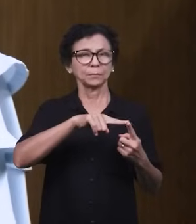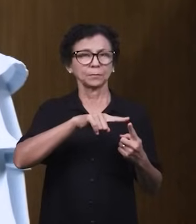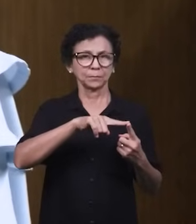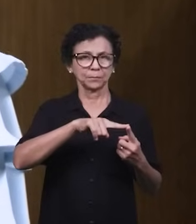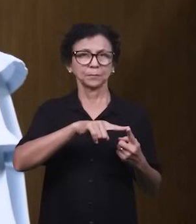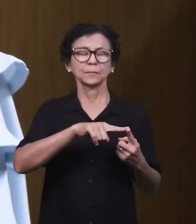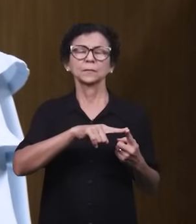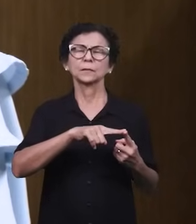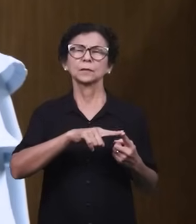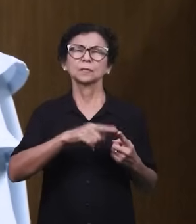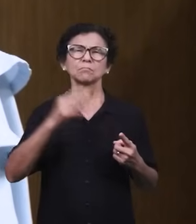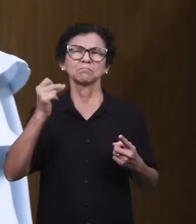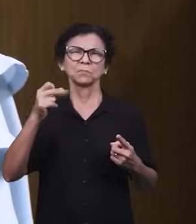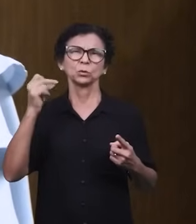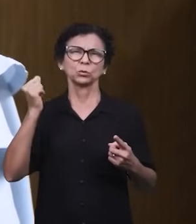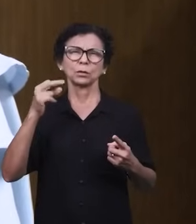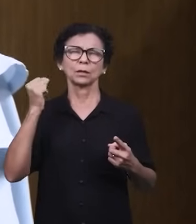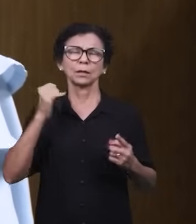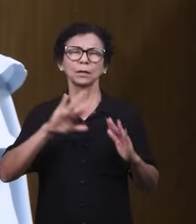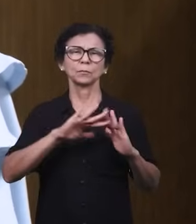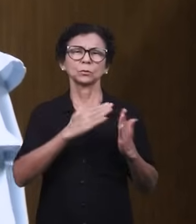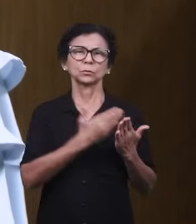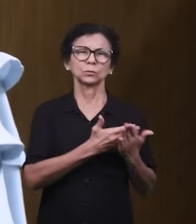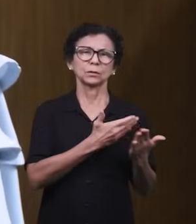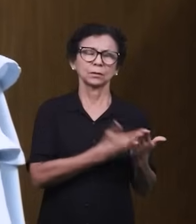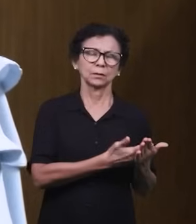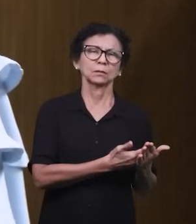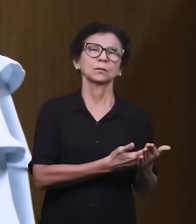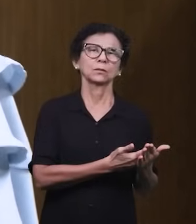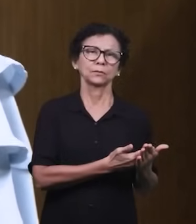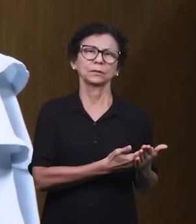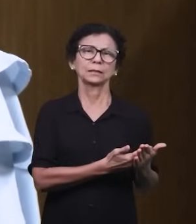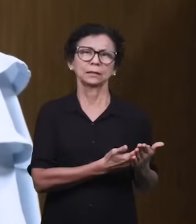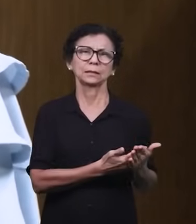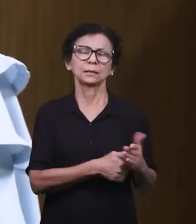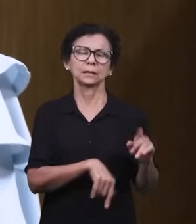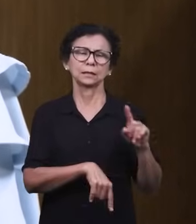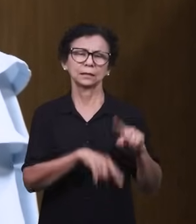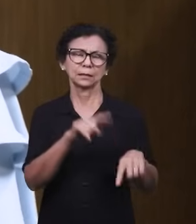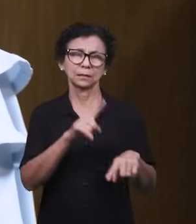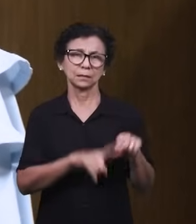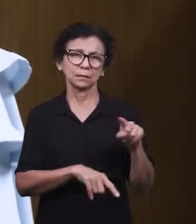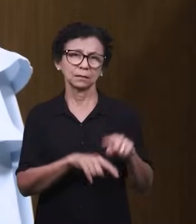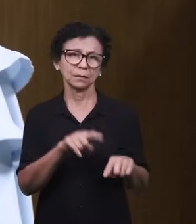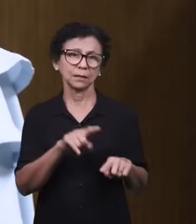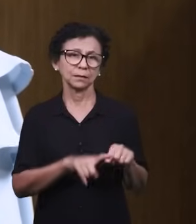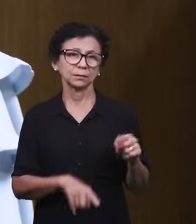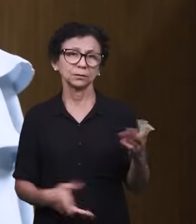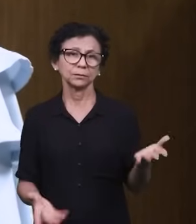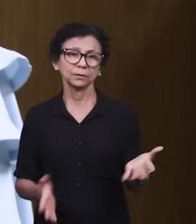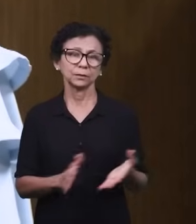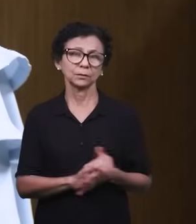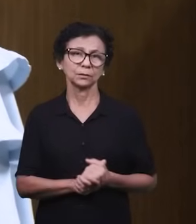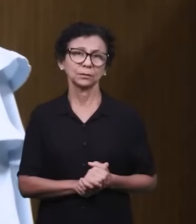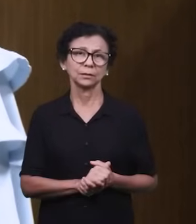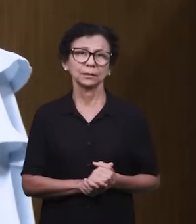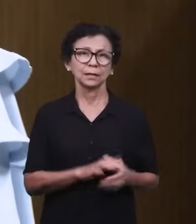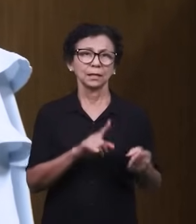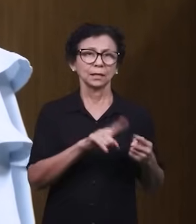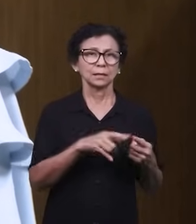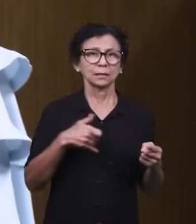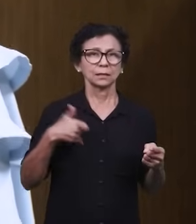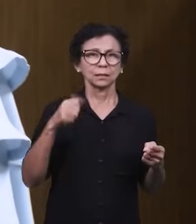a Sara tocar. Umas musiquinhas bem simplesinhas, né, dos livros iniciais, mas olhando a Sara